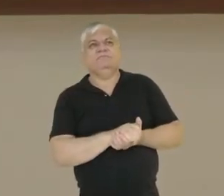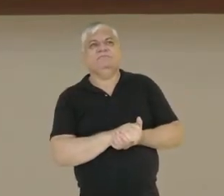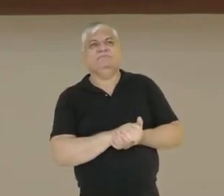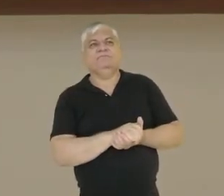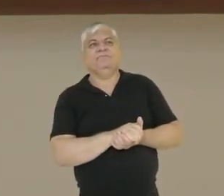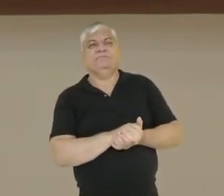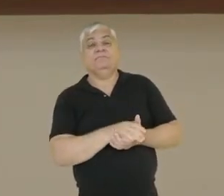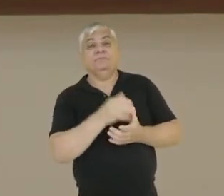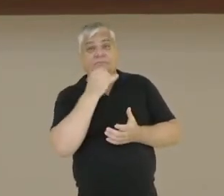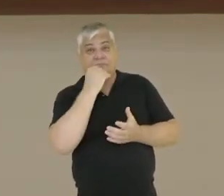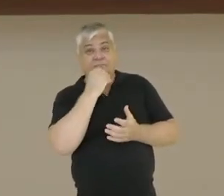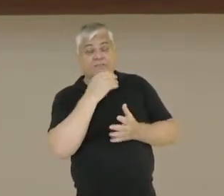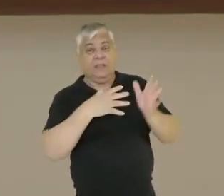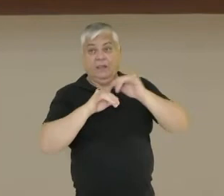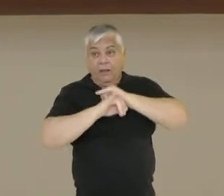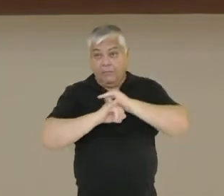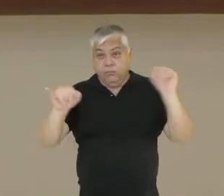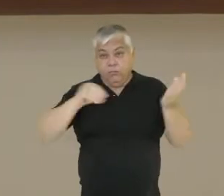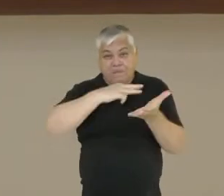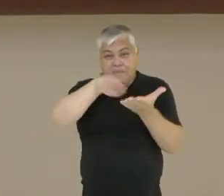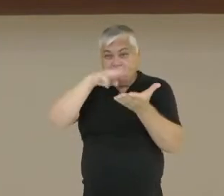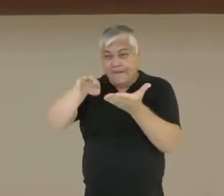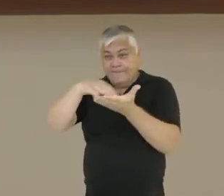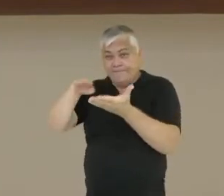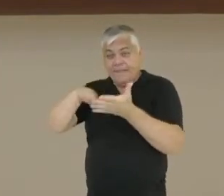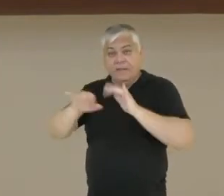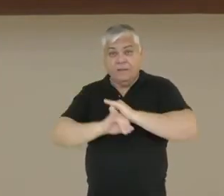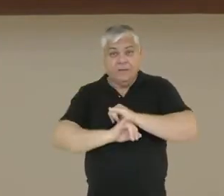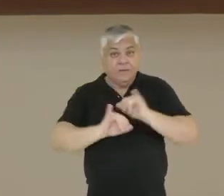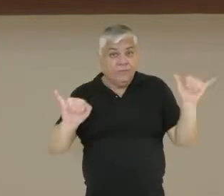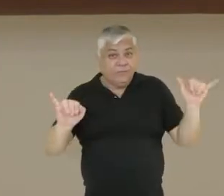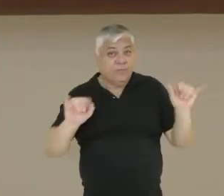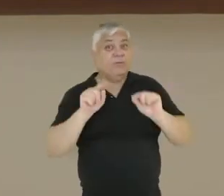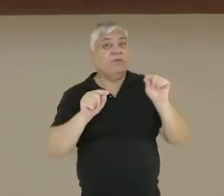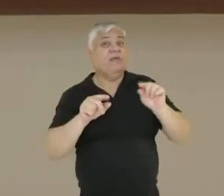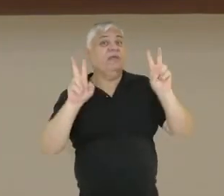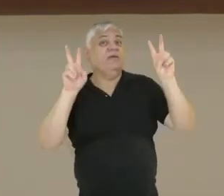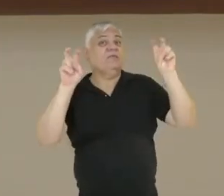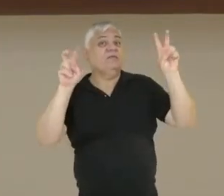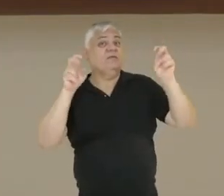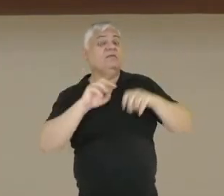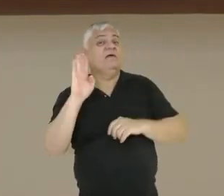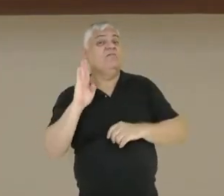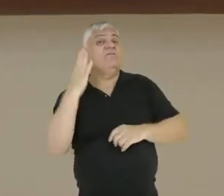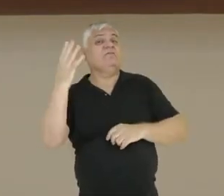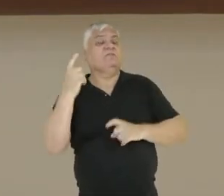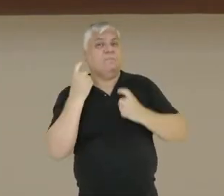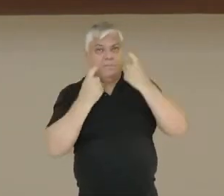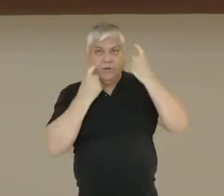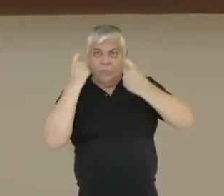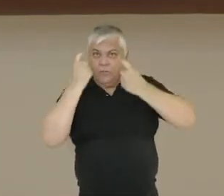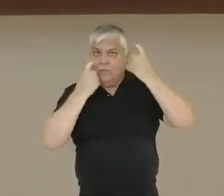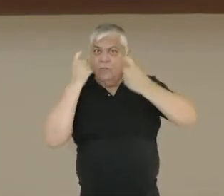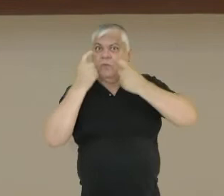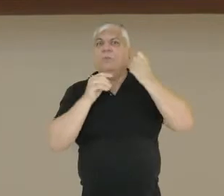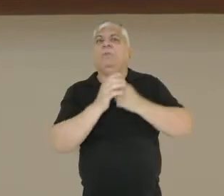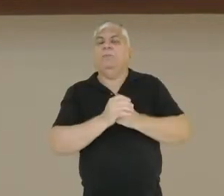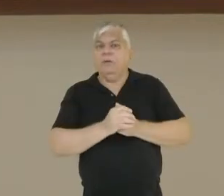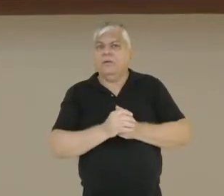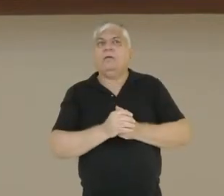A disseminação de notícias falsas com o objetivo de manipular a opinião pública preocupa ainda mais com